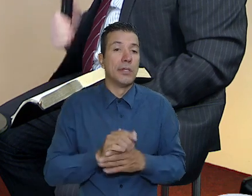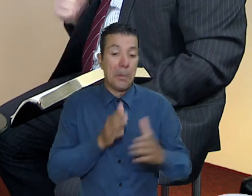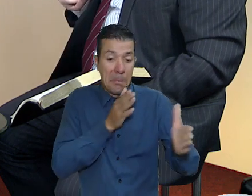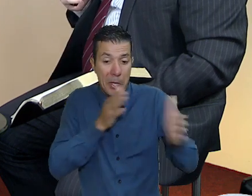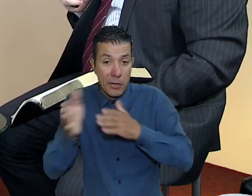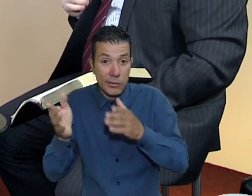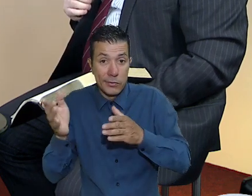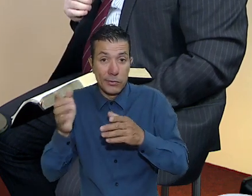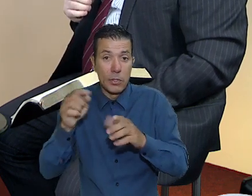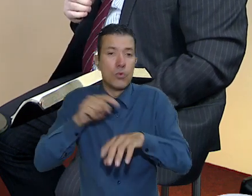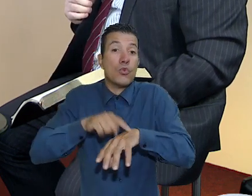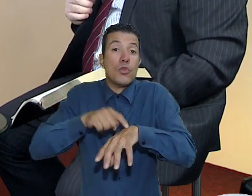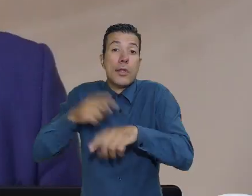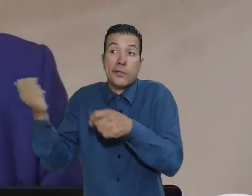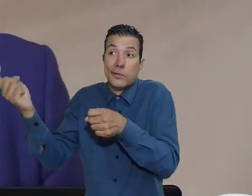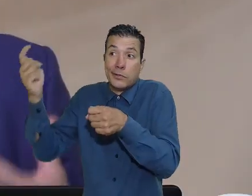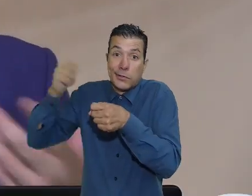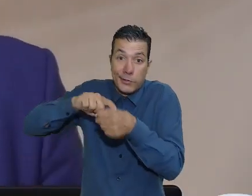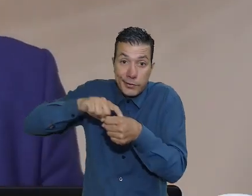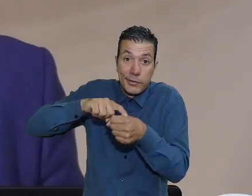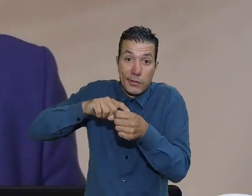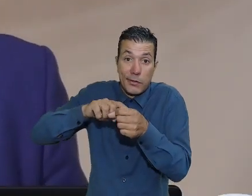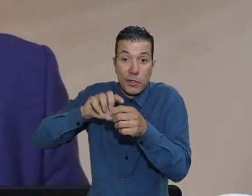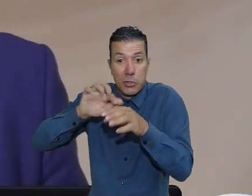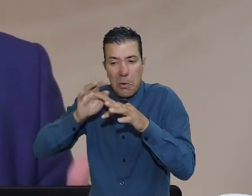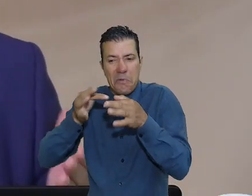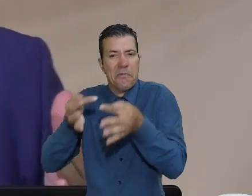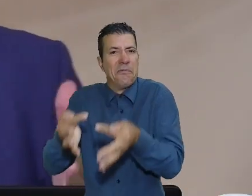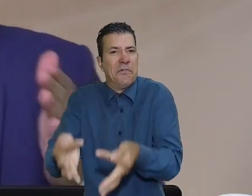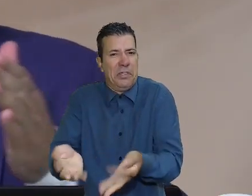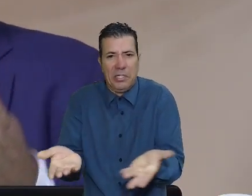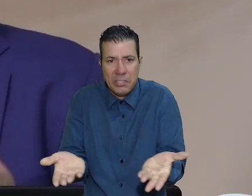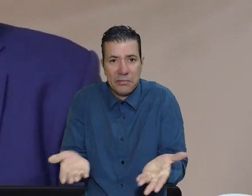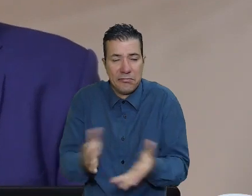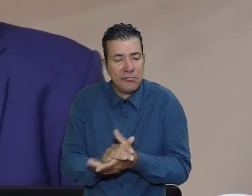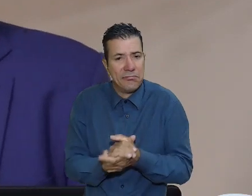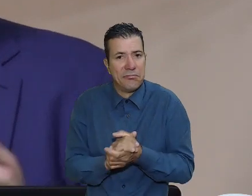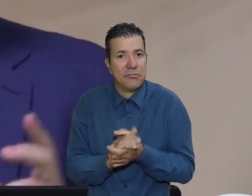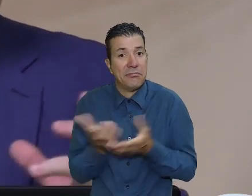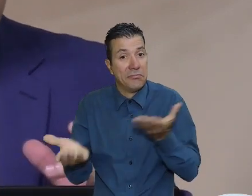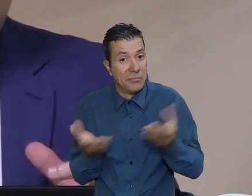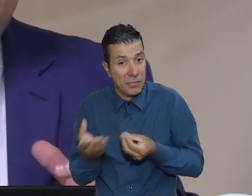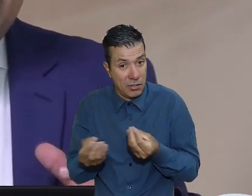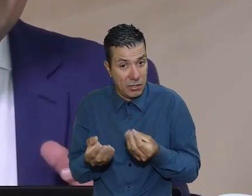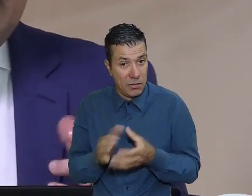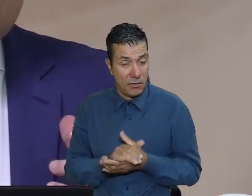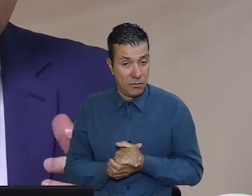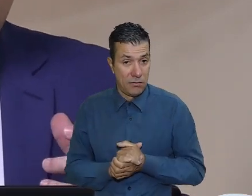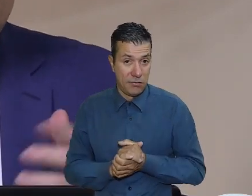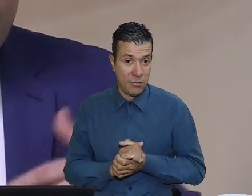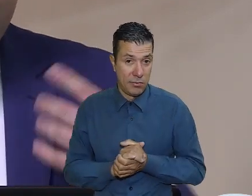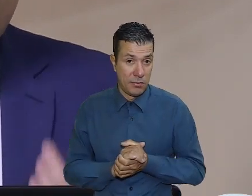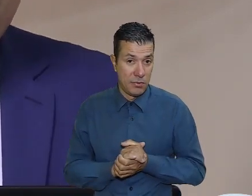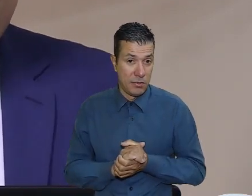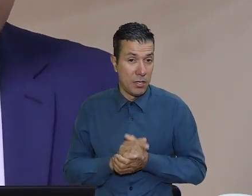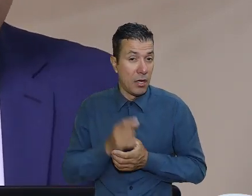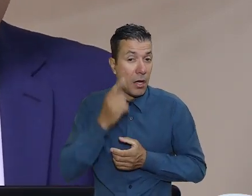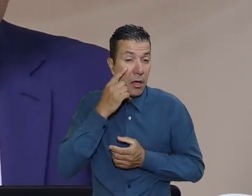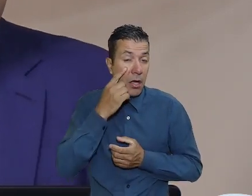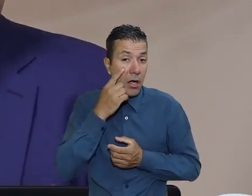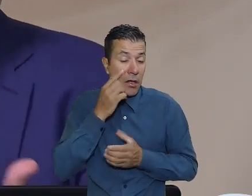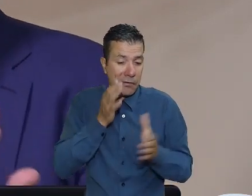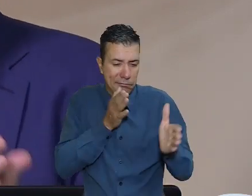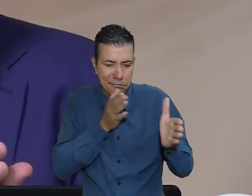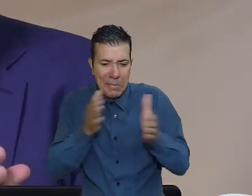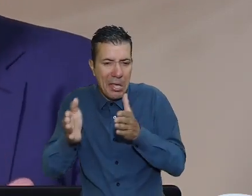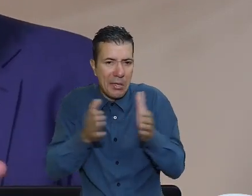fim, o início da fase ali do juízo investigativo, então uma nova atenção e agora essa nova fase